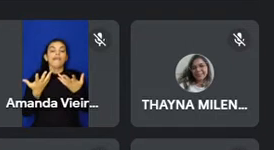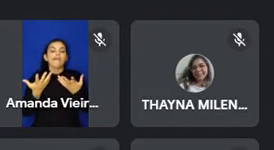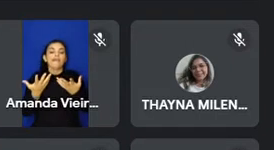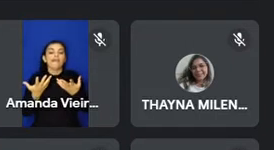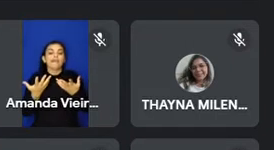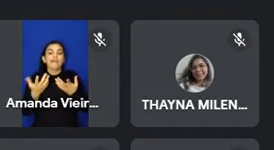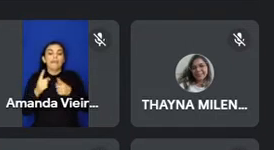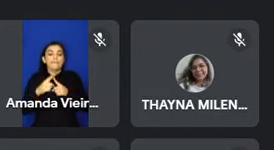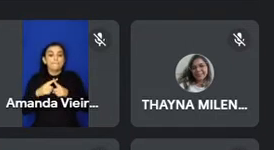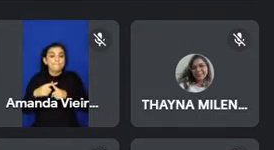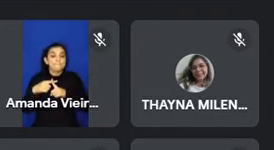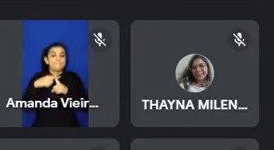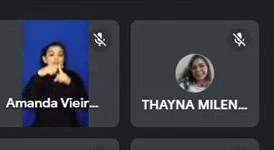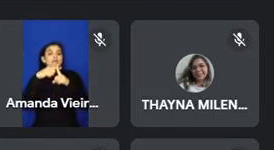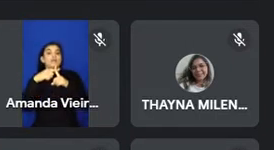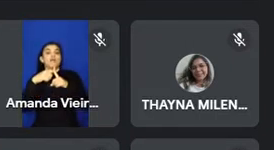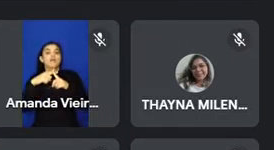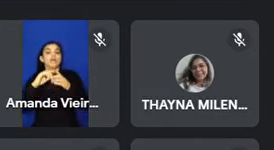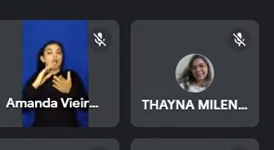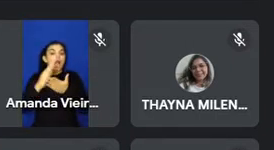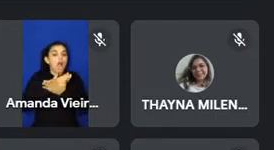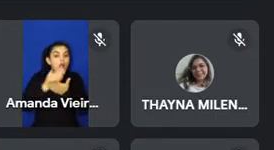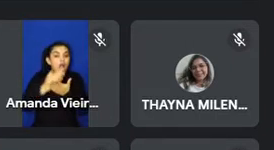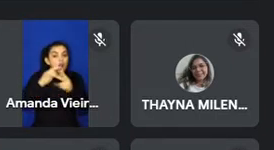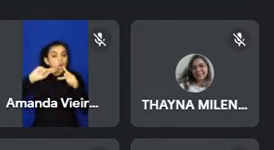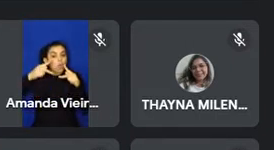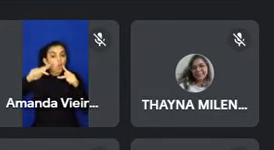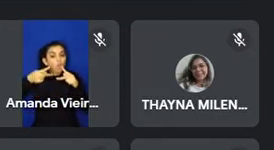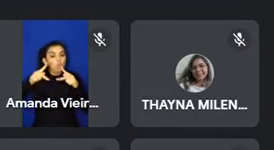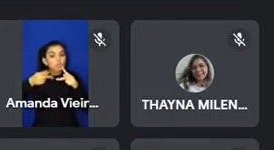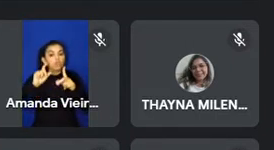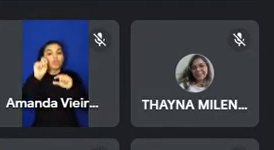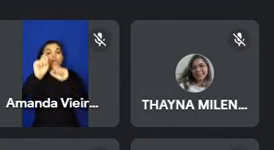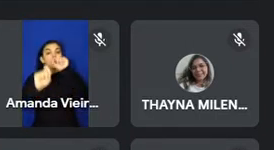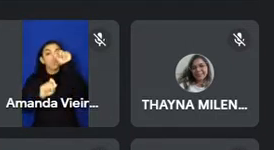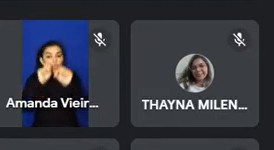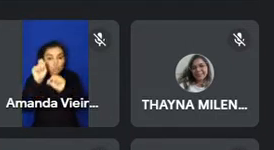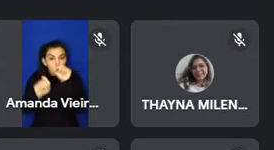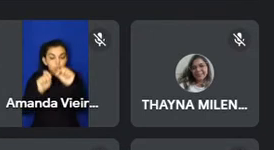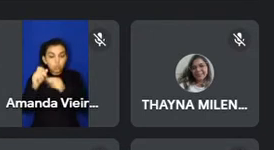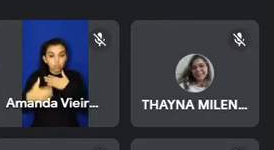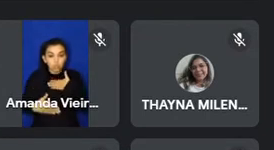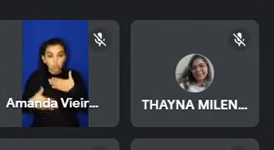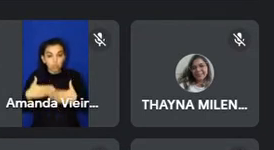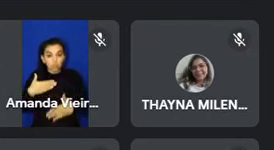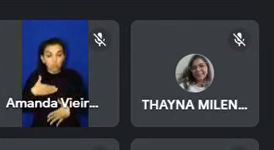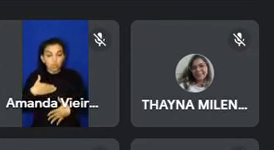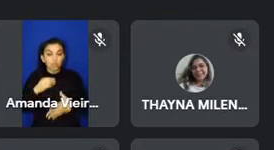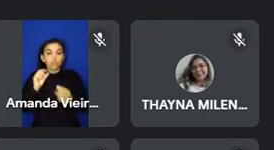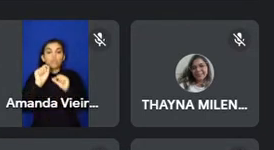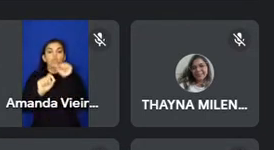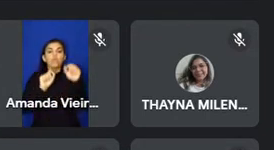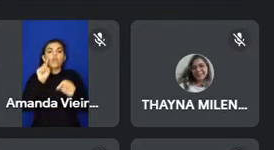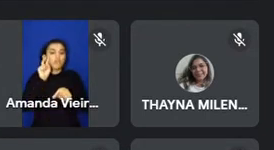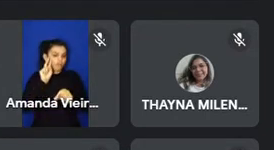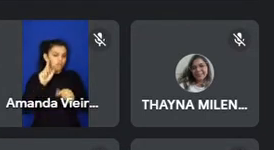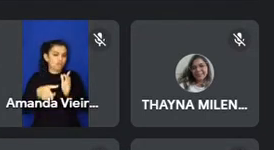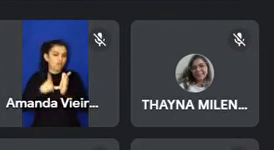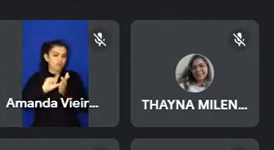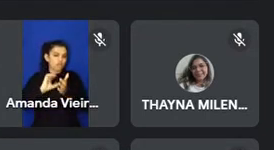mais algumas proteínas. E o que são os anticorpos? Vocês viram na aula de anticorpos? São proteínas, né?